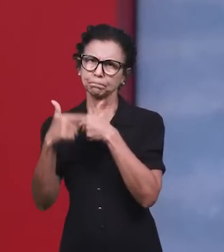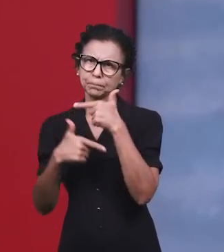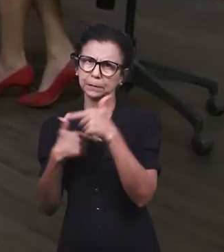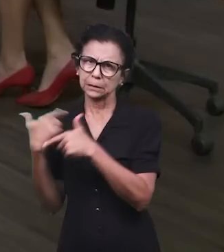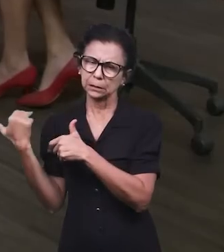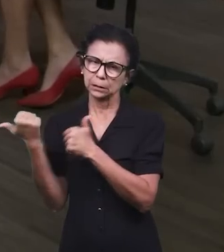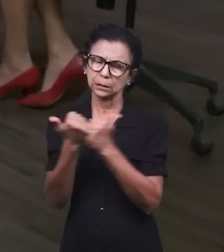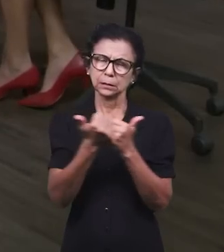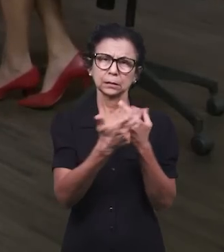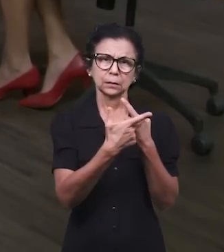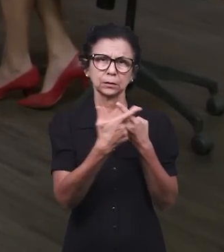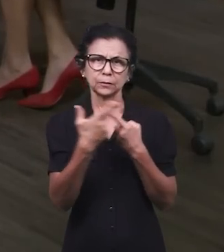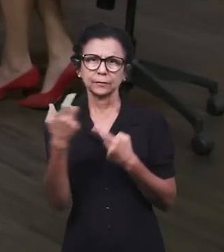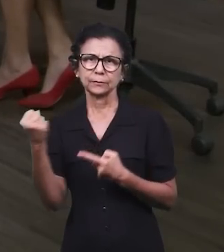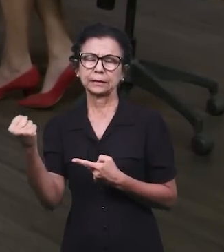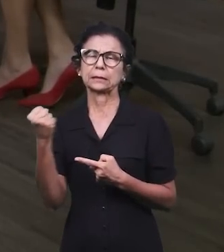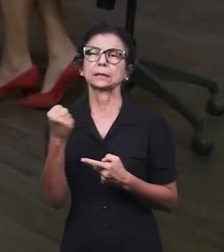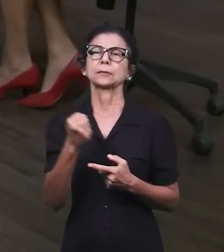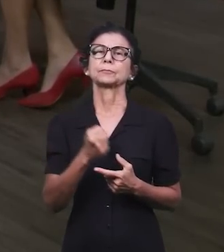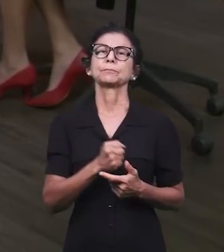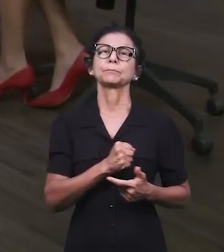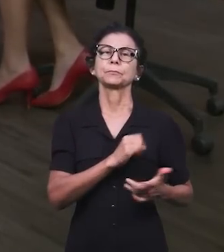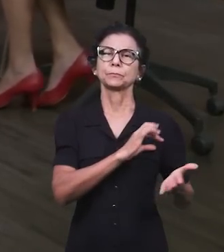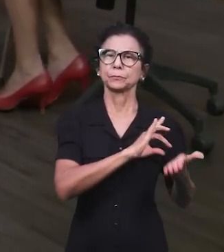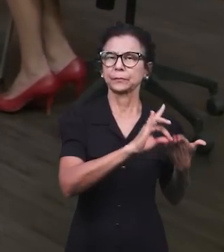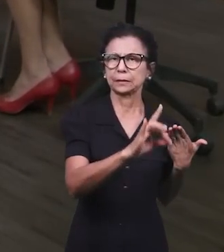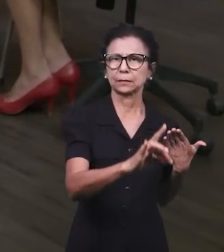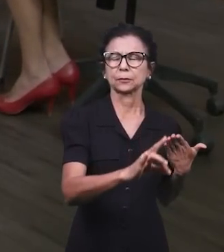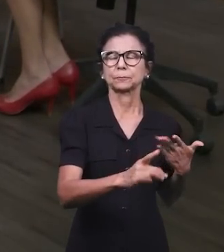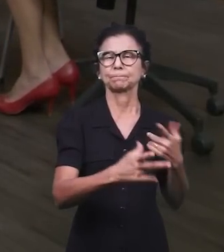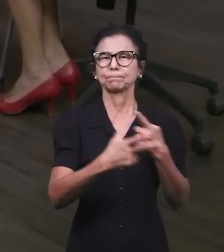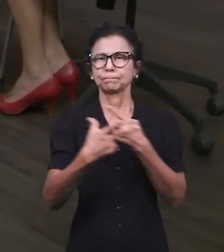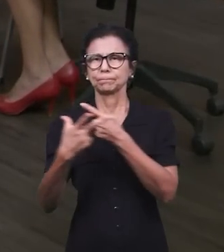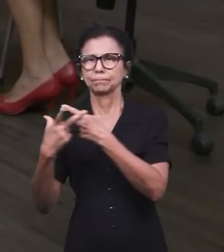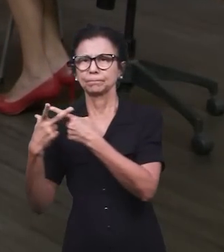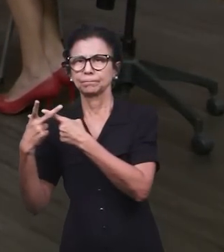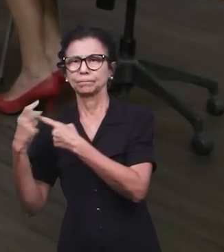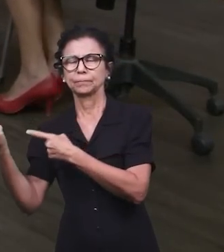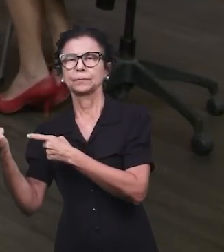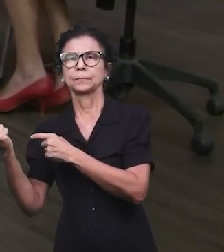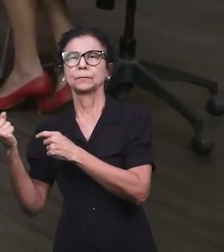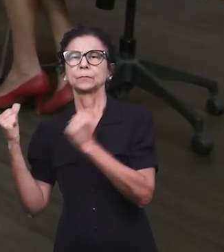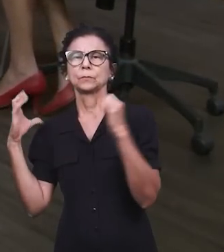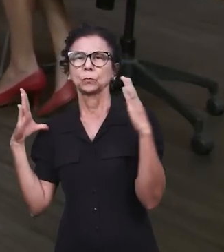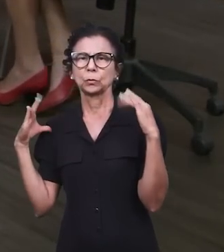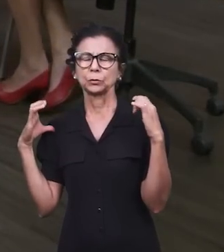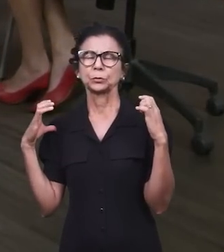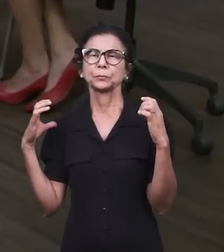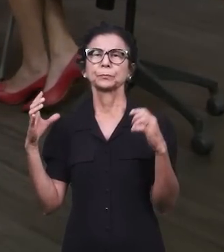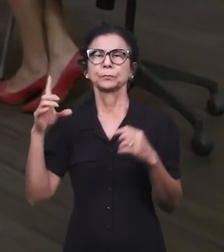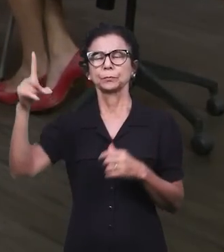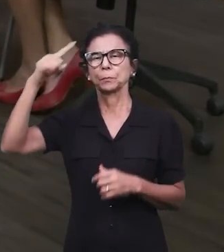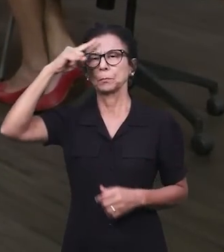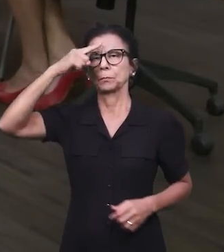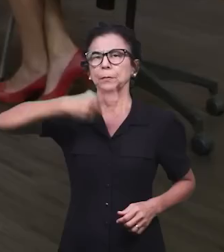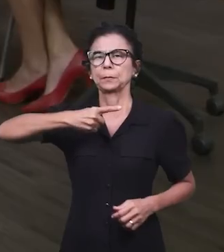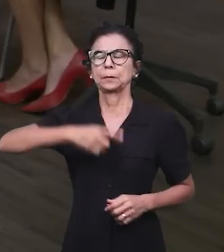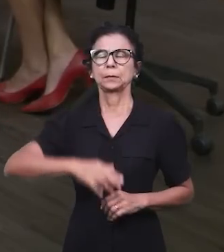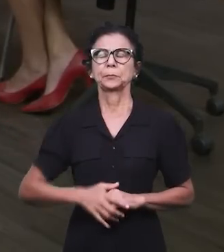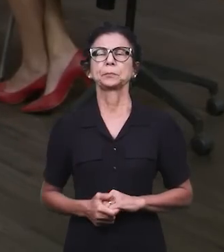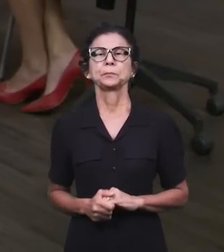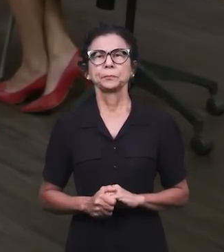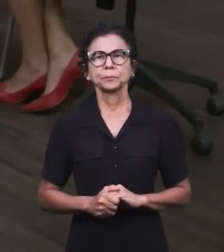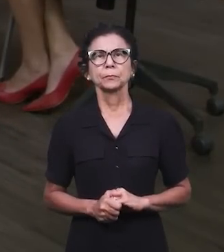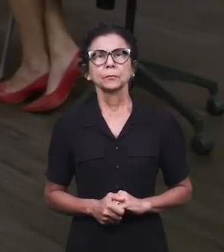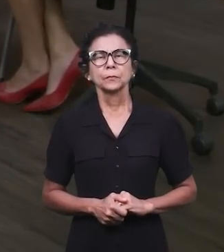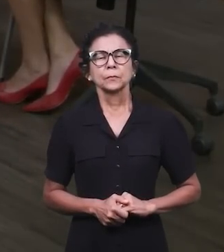Deus. Aleluia. E aí, indo mais específico para a Andréia, na vida sentimental, eu acho que eu acabei respondendo que é o seguinte, o jejum